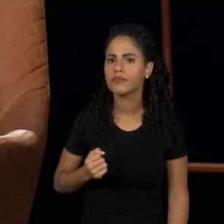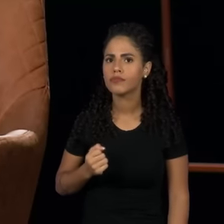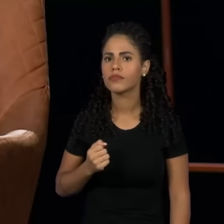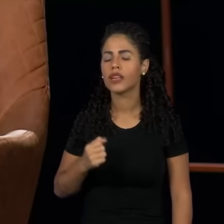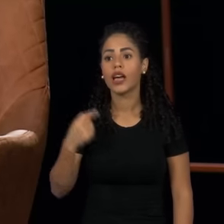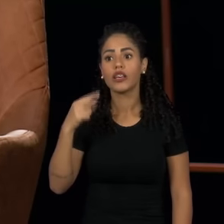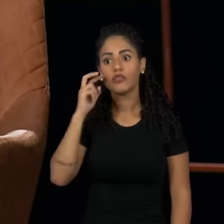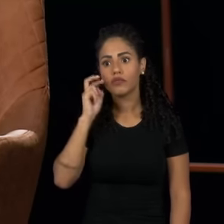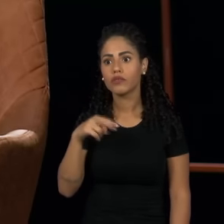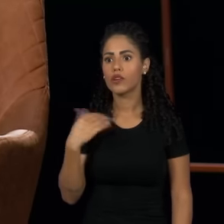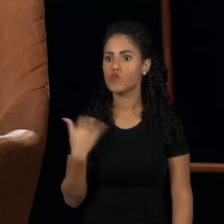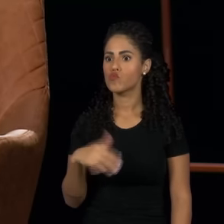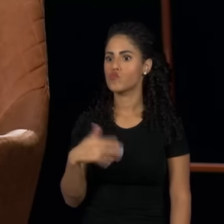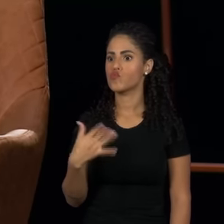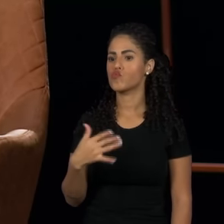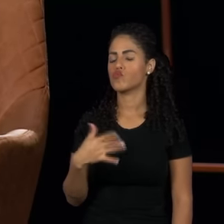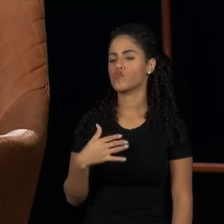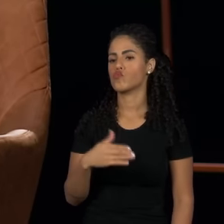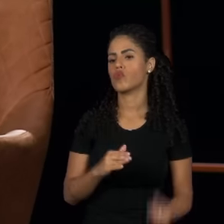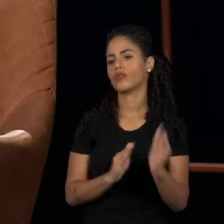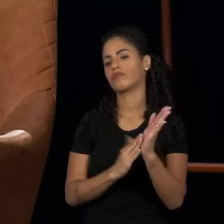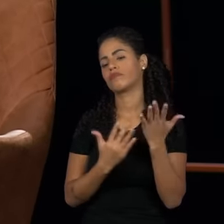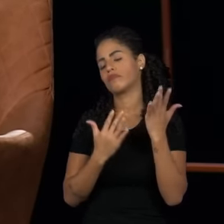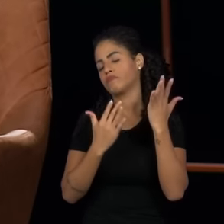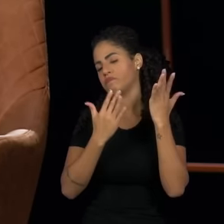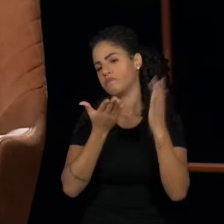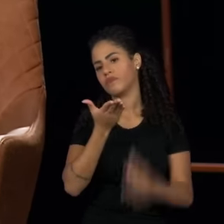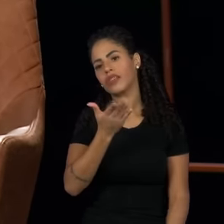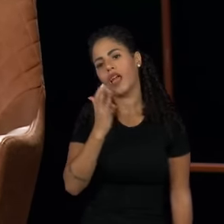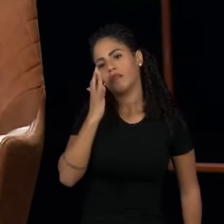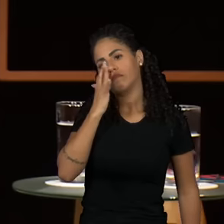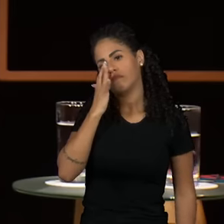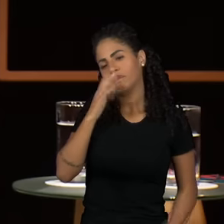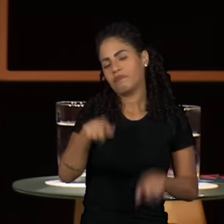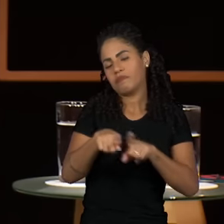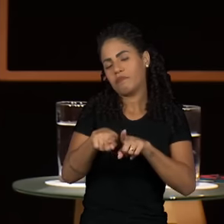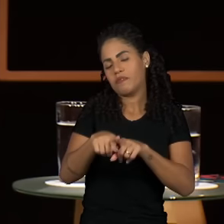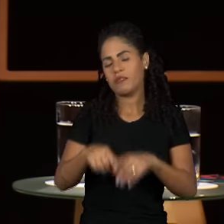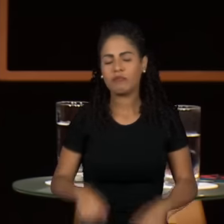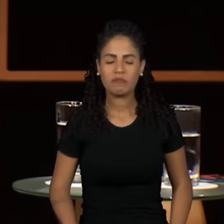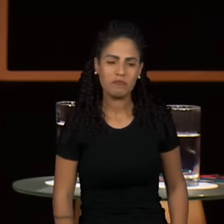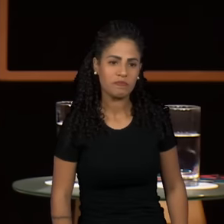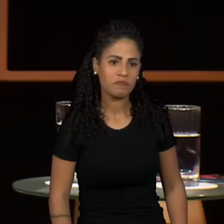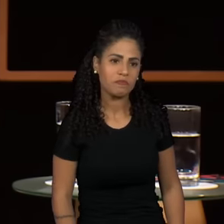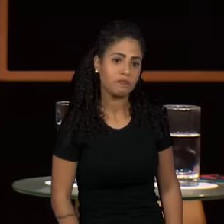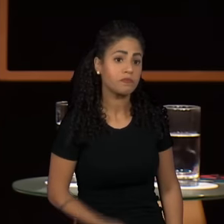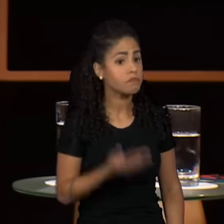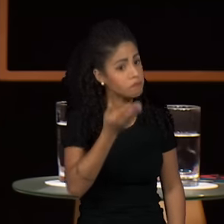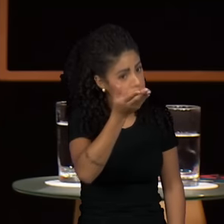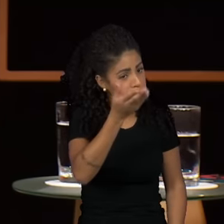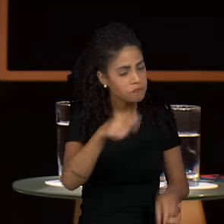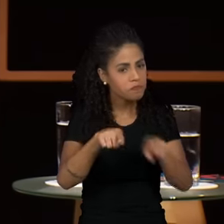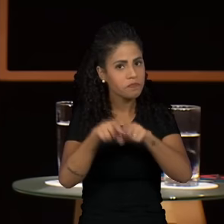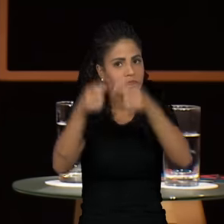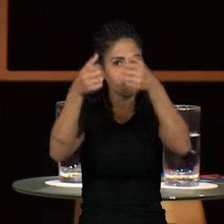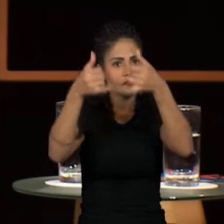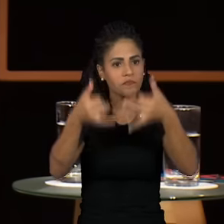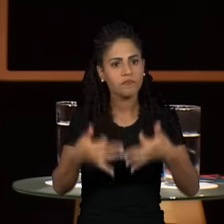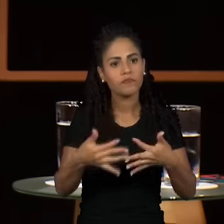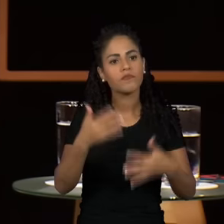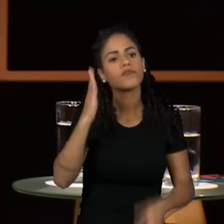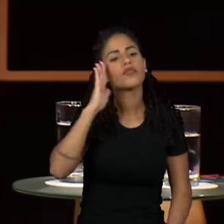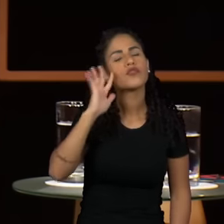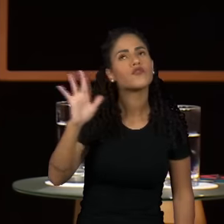vê o que vai dar. Ele também vem desse lugar, eu sou muito fã dele também. Agora, Camila, você declarou que era um sonho